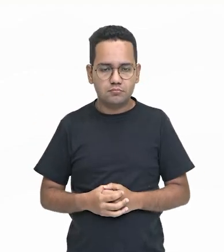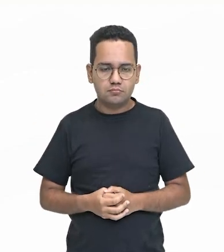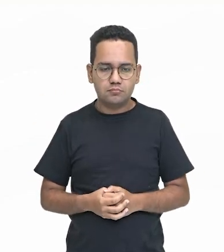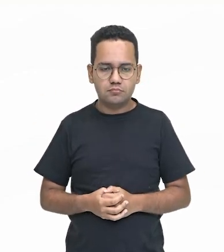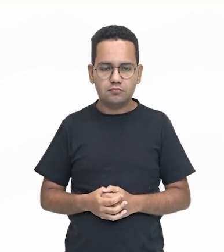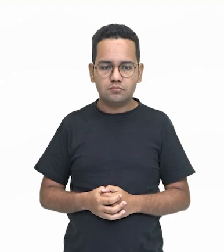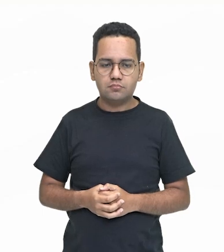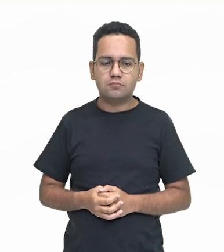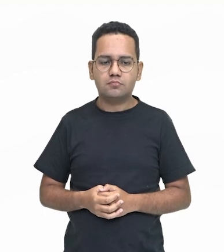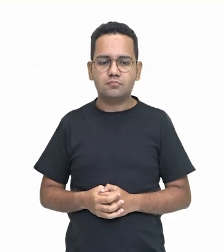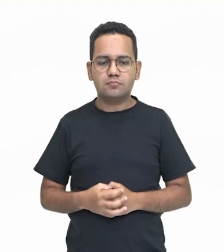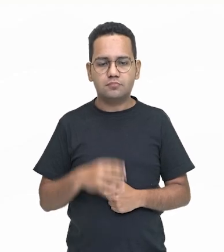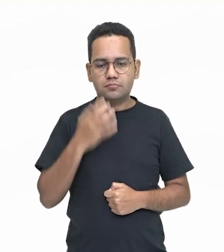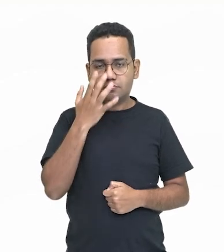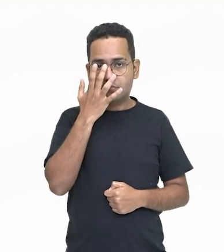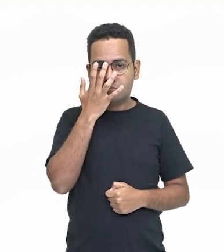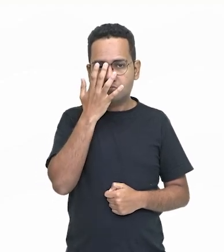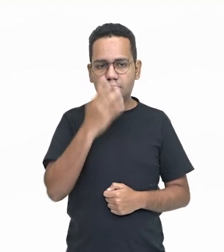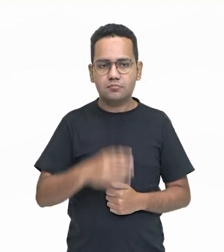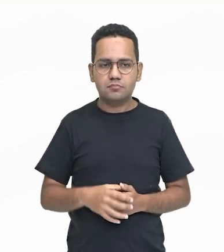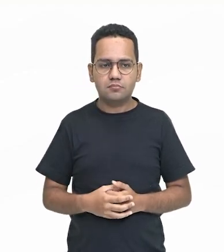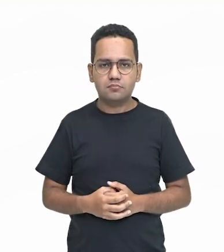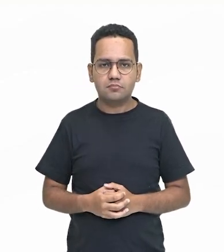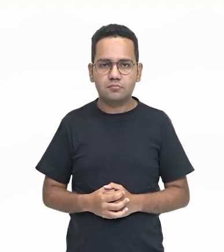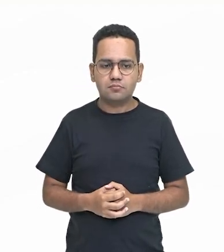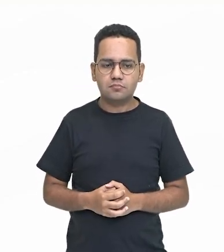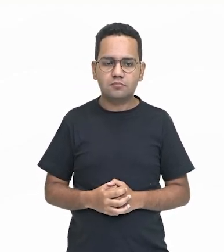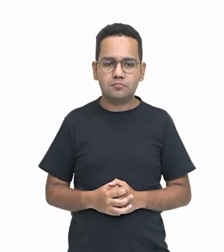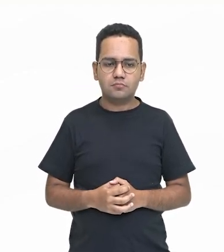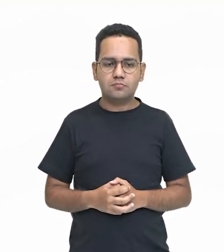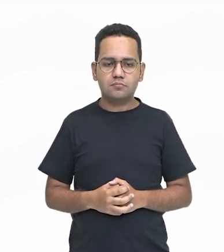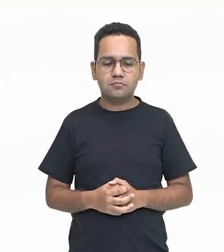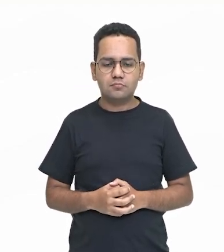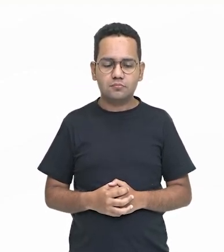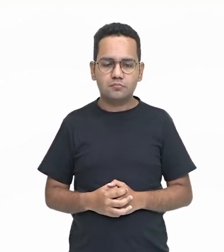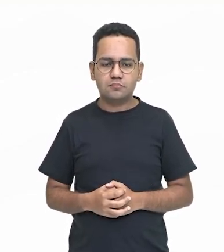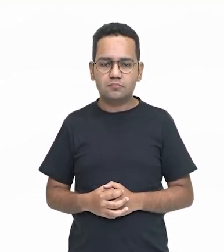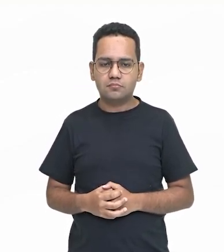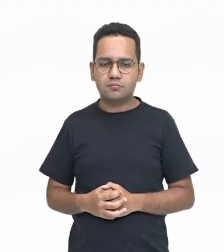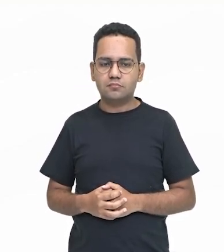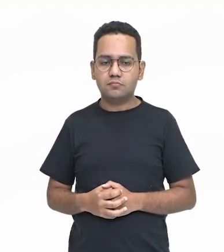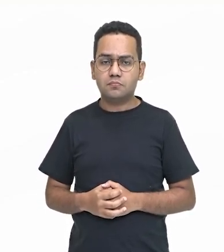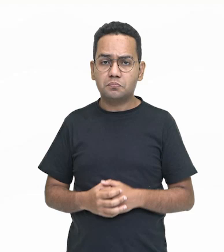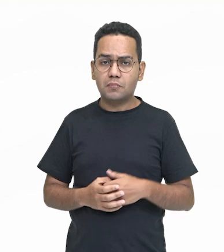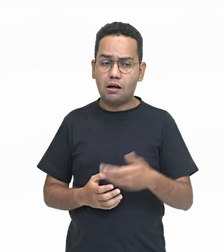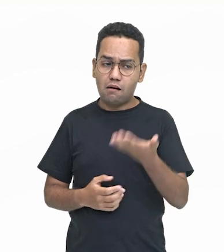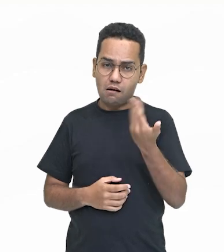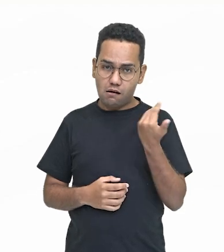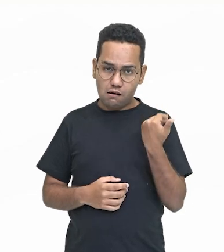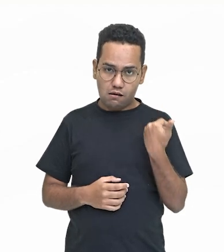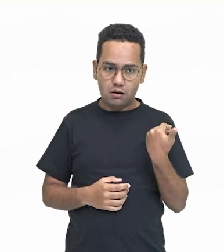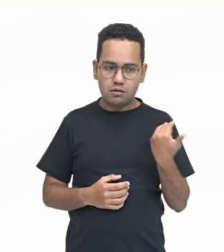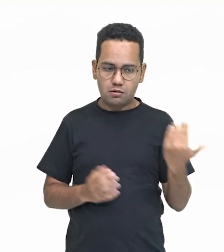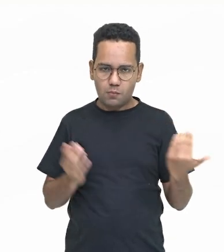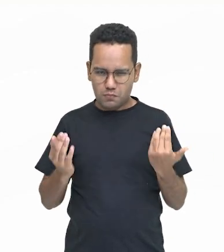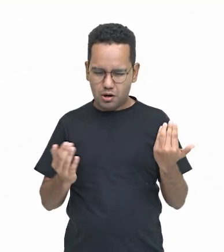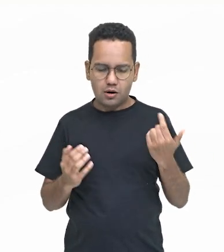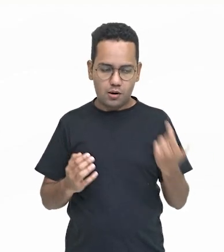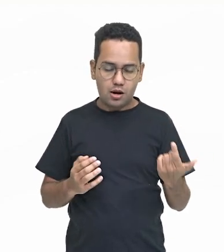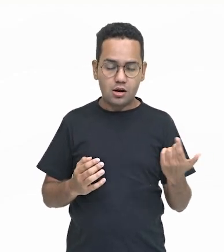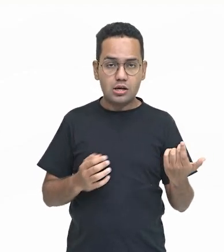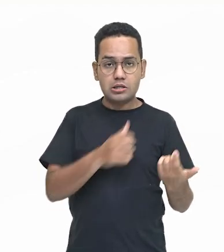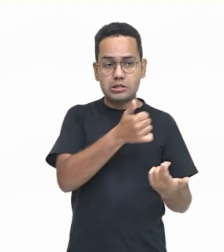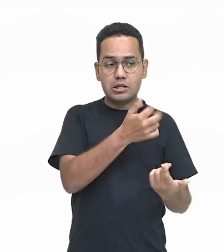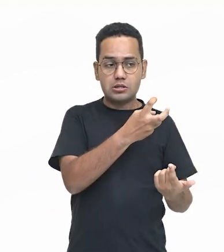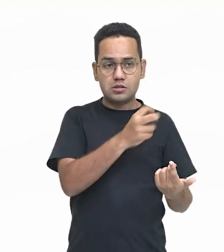que equivale a 30 kWh. Então vejam, as incandescentes gastavam 150.000